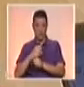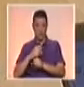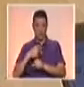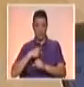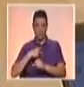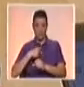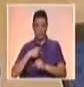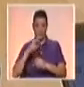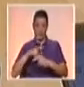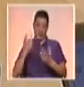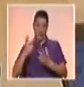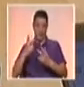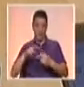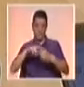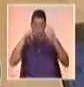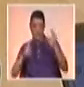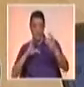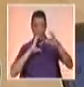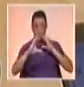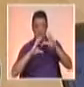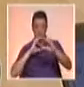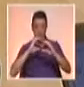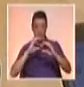tanto para um como para o outro, não é?